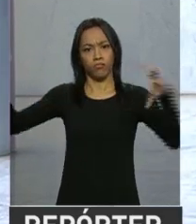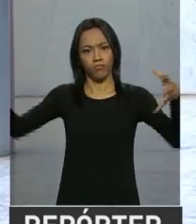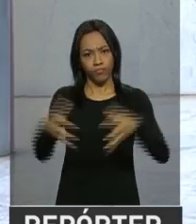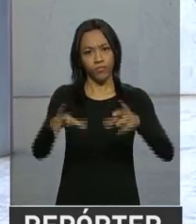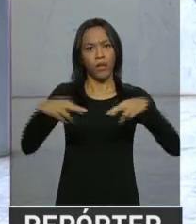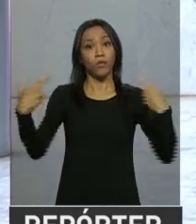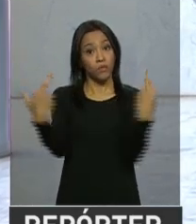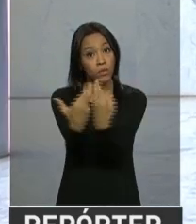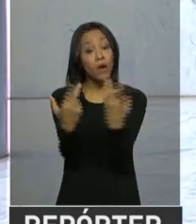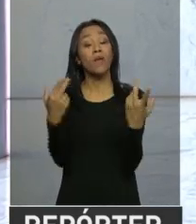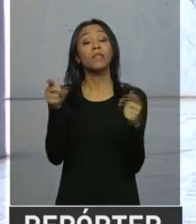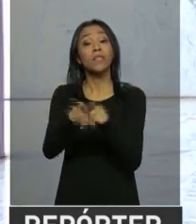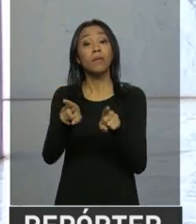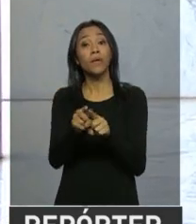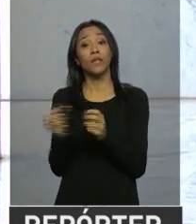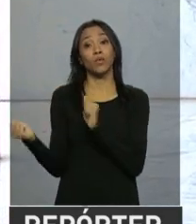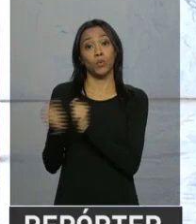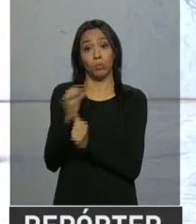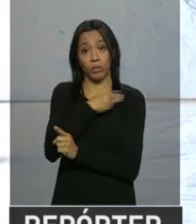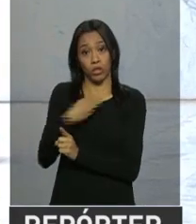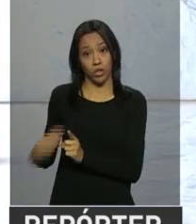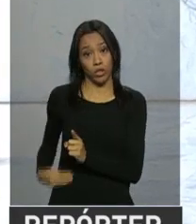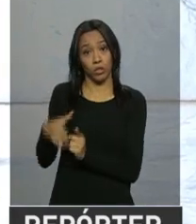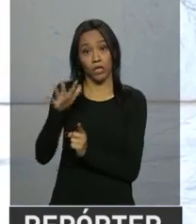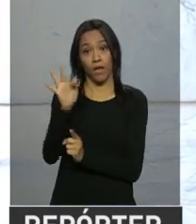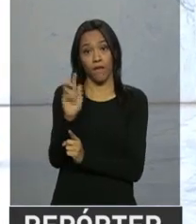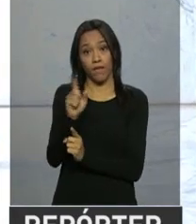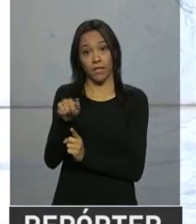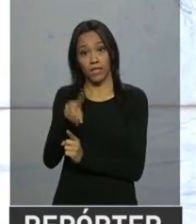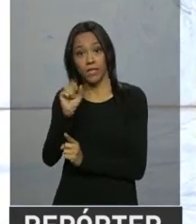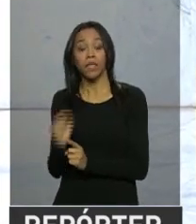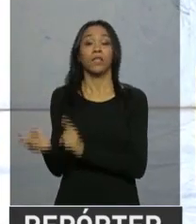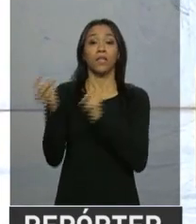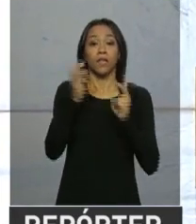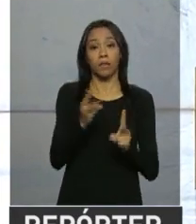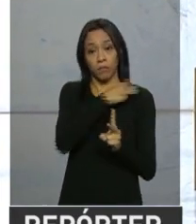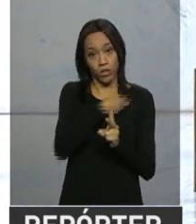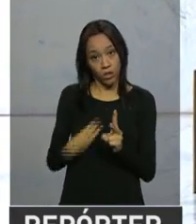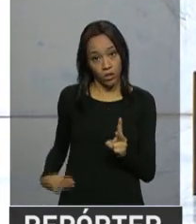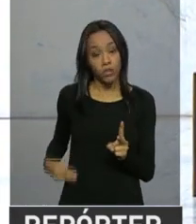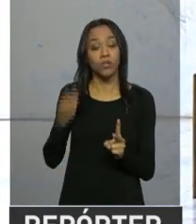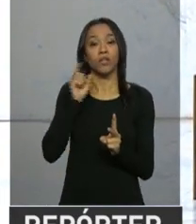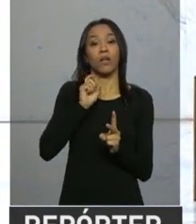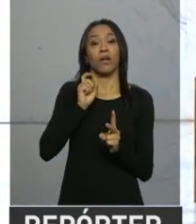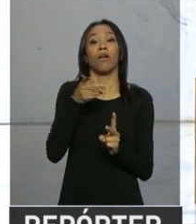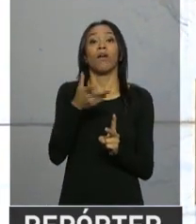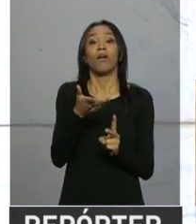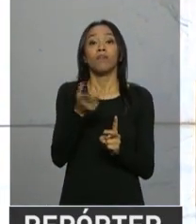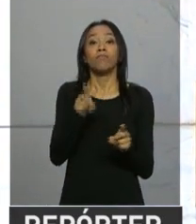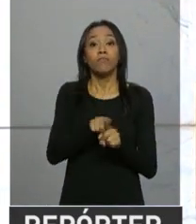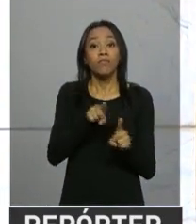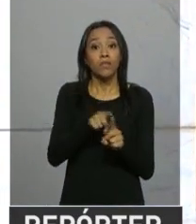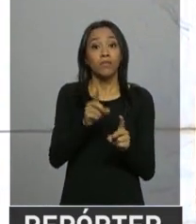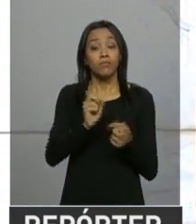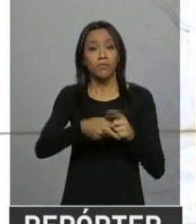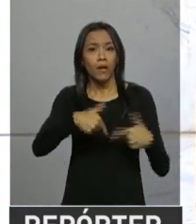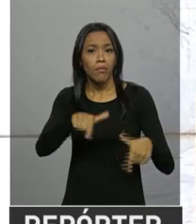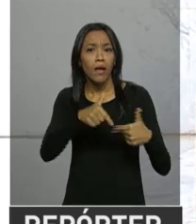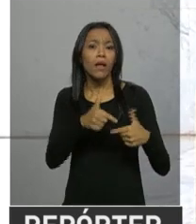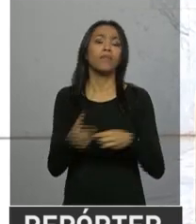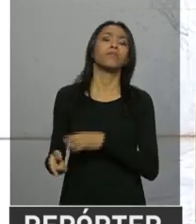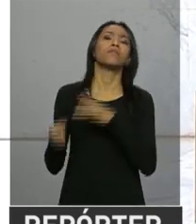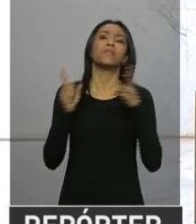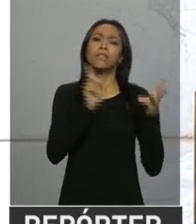ao lado aí dos ministros da Fazenda Henrique merelles do trabalho Ronaldo Nogueira e da casa civil da presidência Eliseu